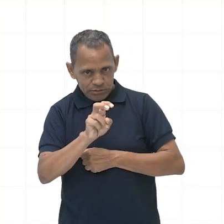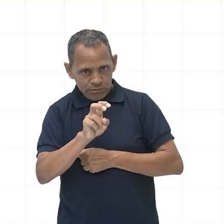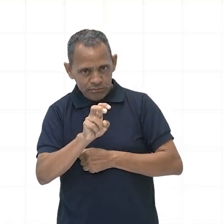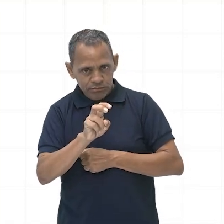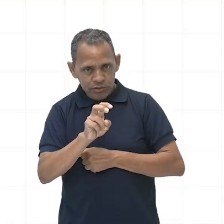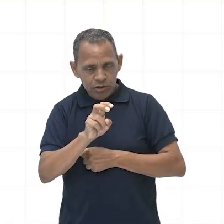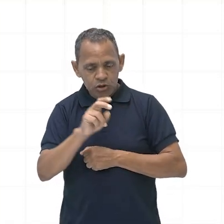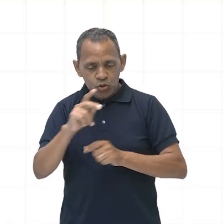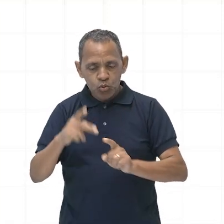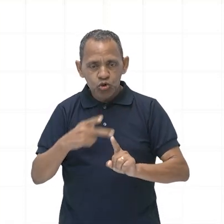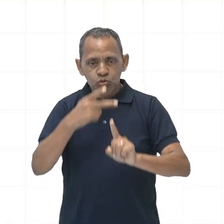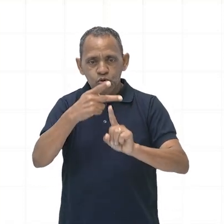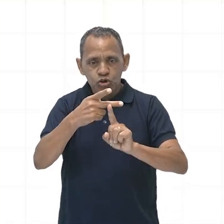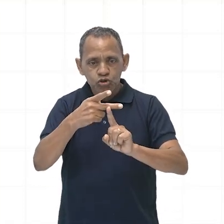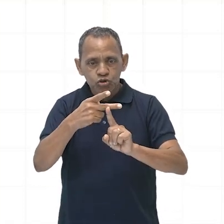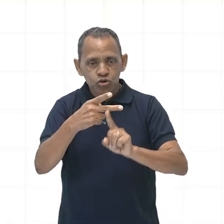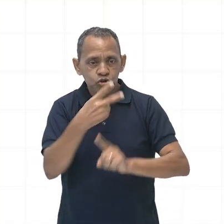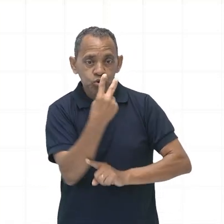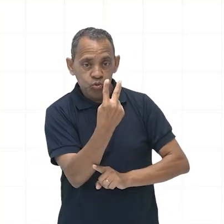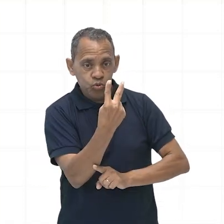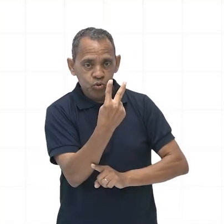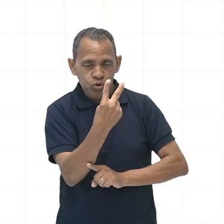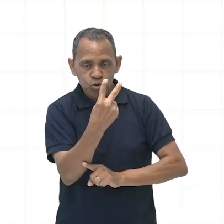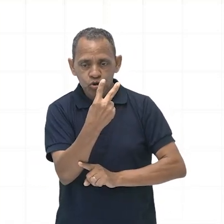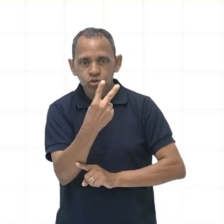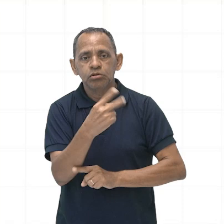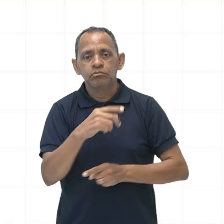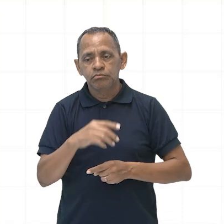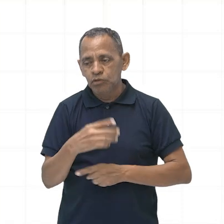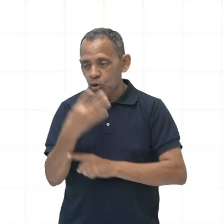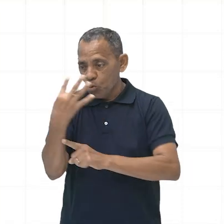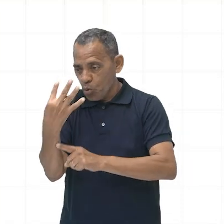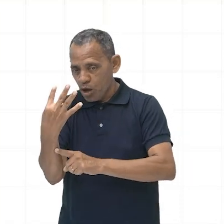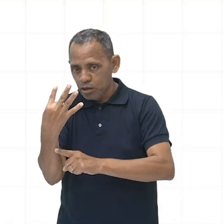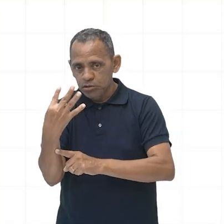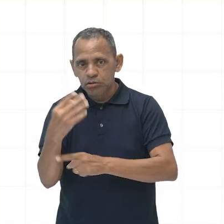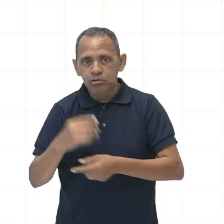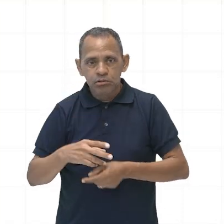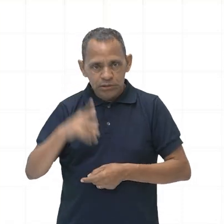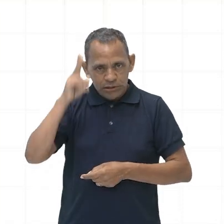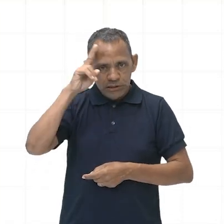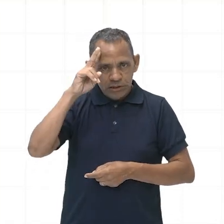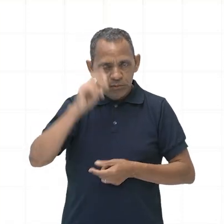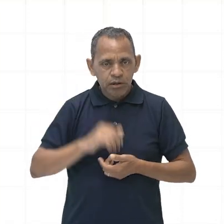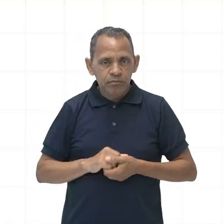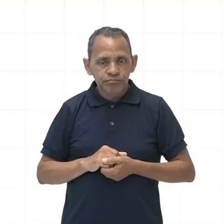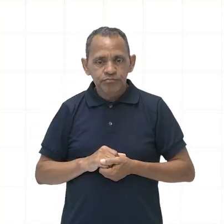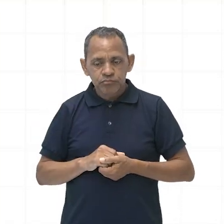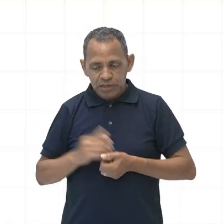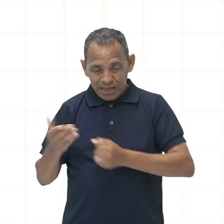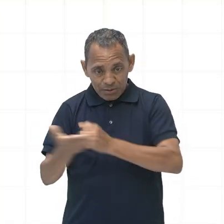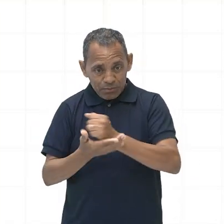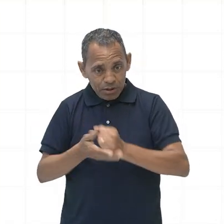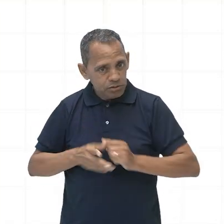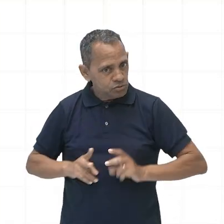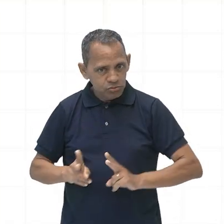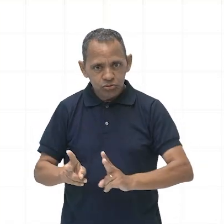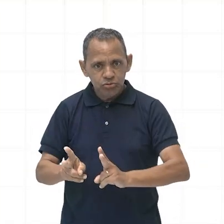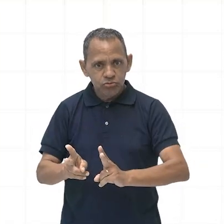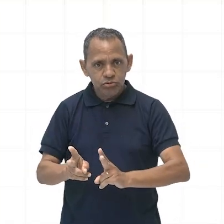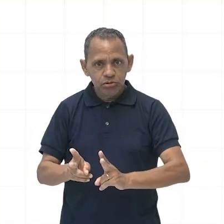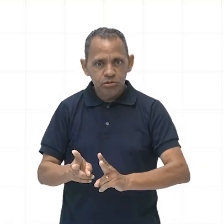os expoentes 2 e 4. Então, lembrando aqui, nós devemos repetir essa